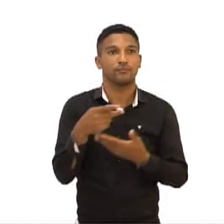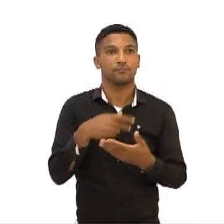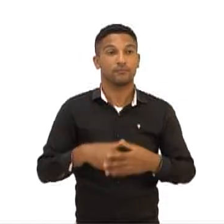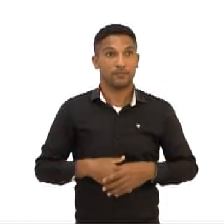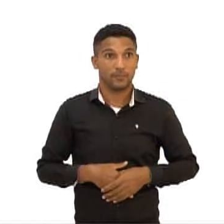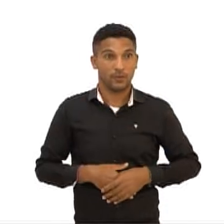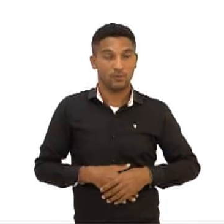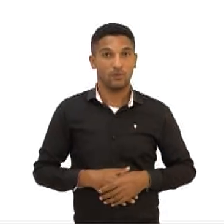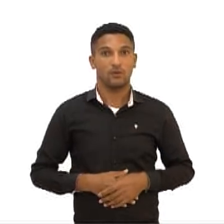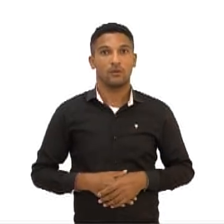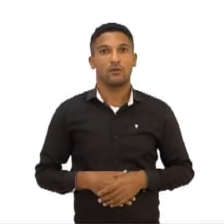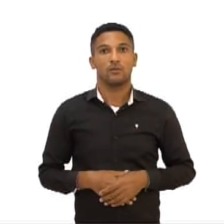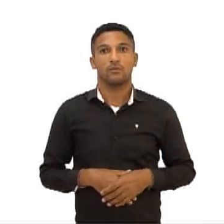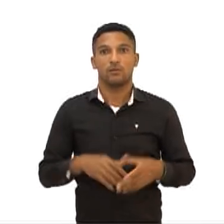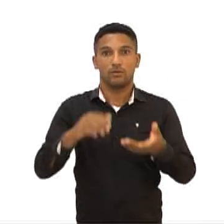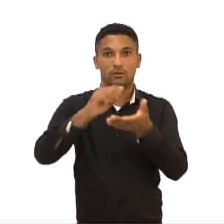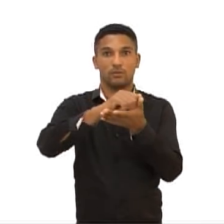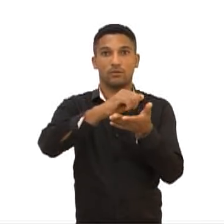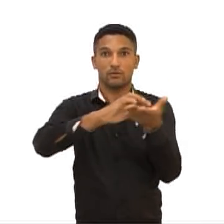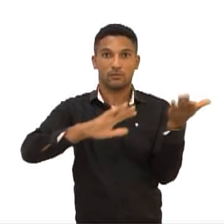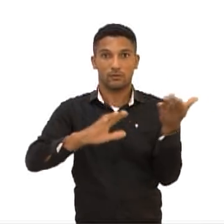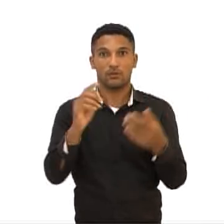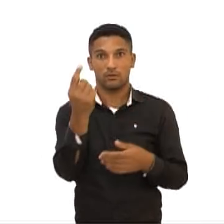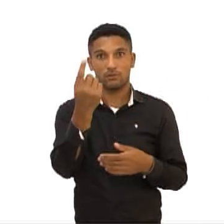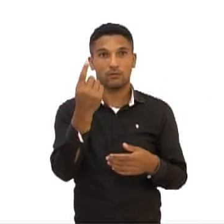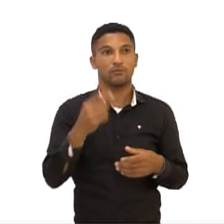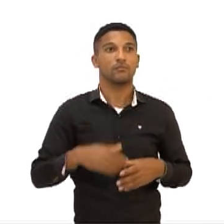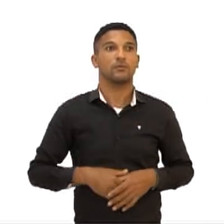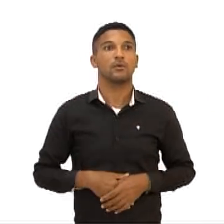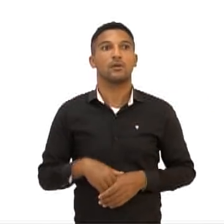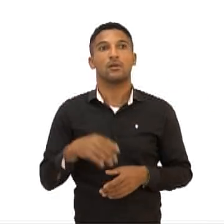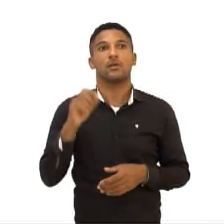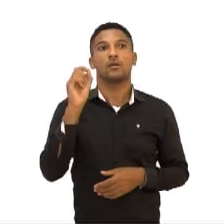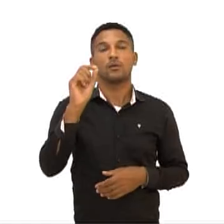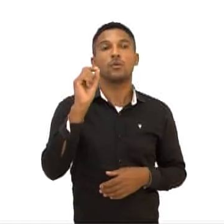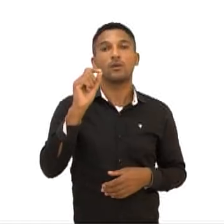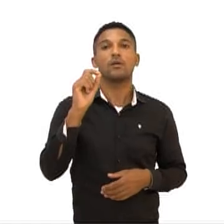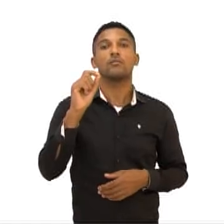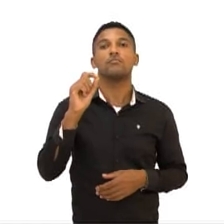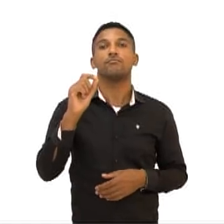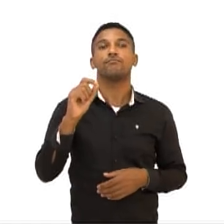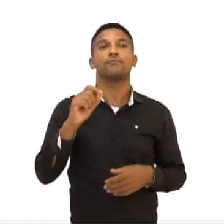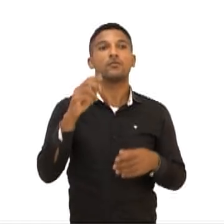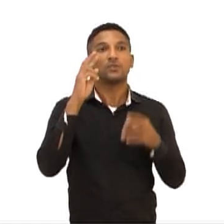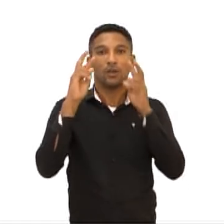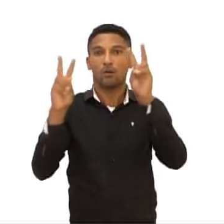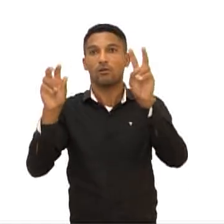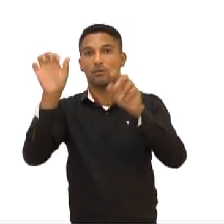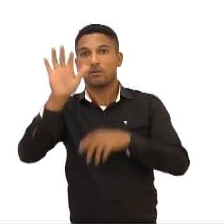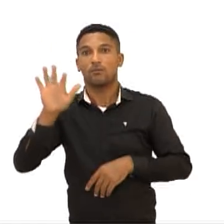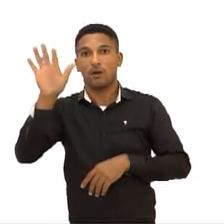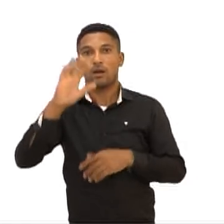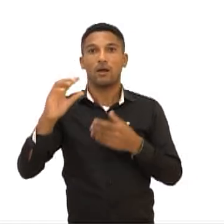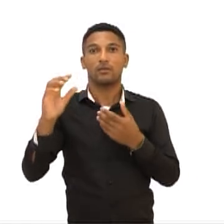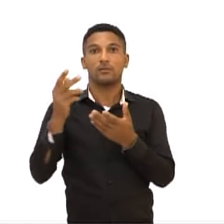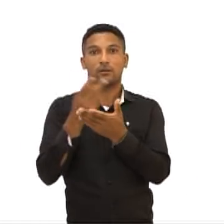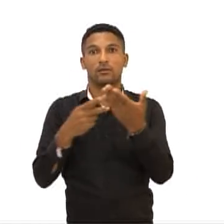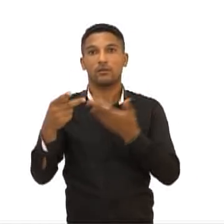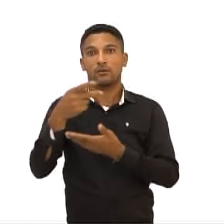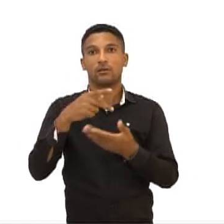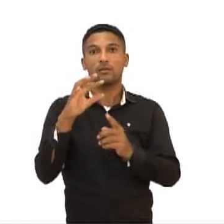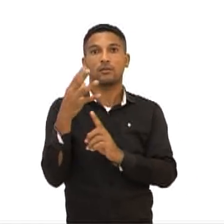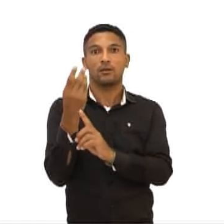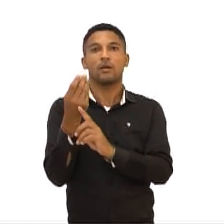Atividade 1. O que esta obra germina em você? O que ela te propõe? Quando olha para a obra, qual a ideia